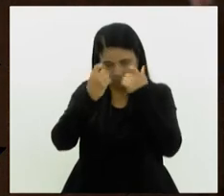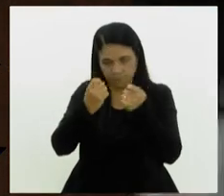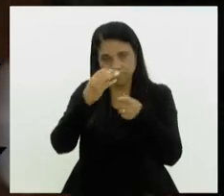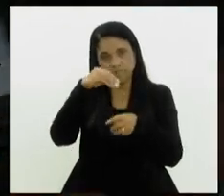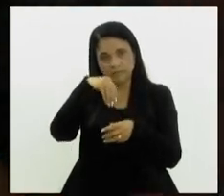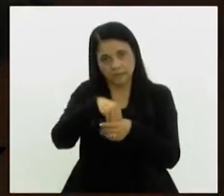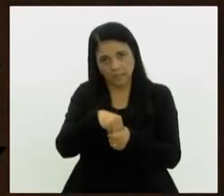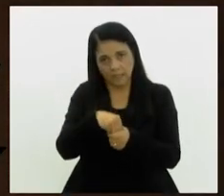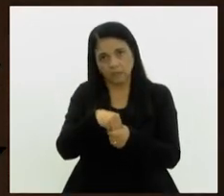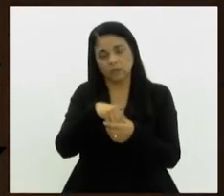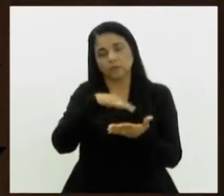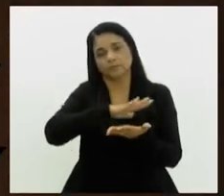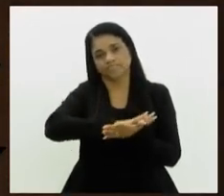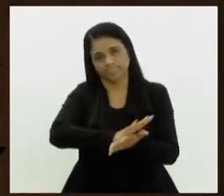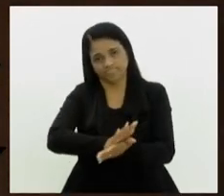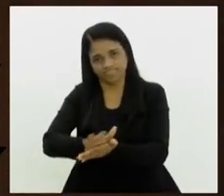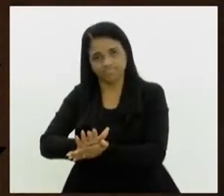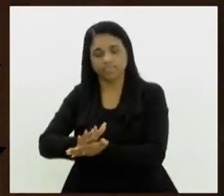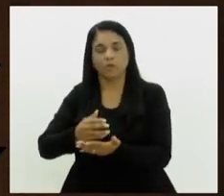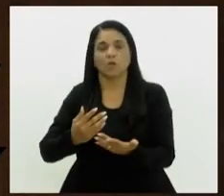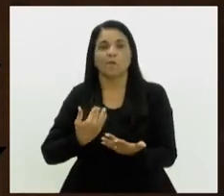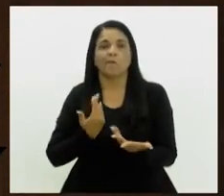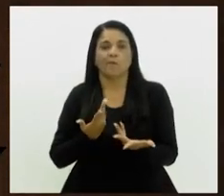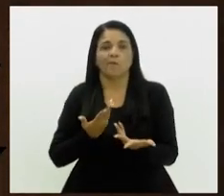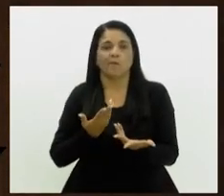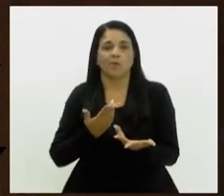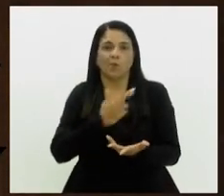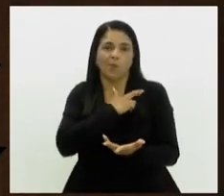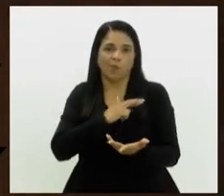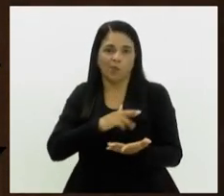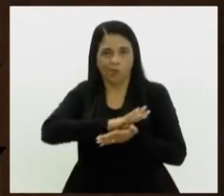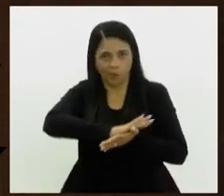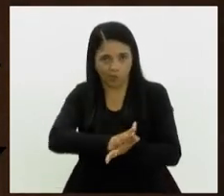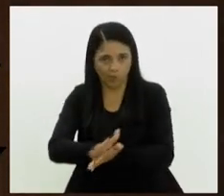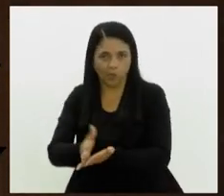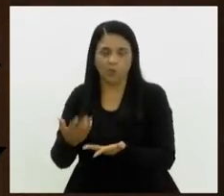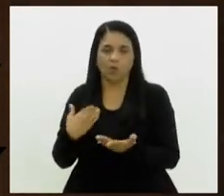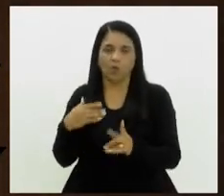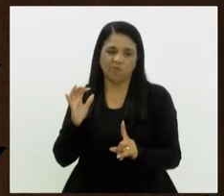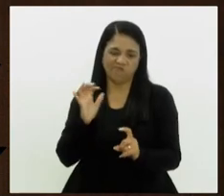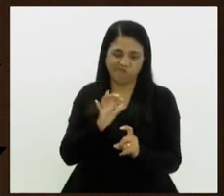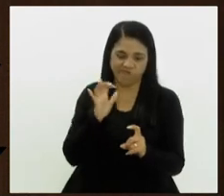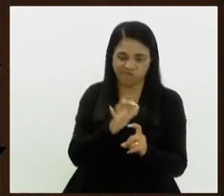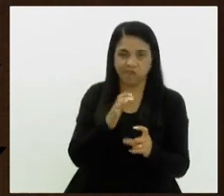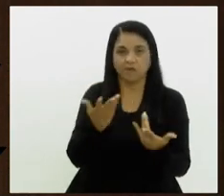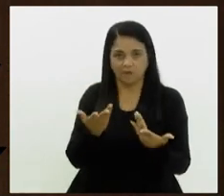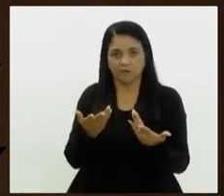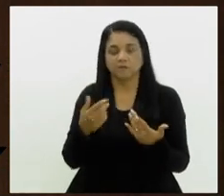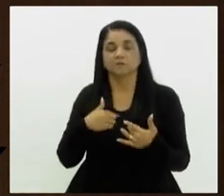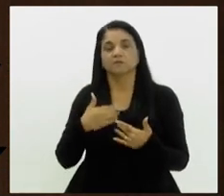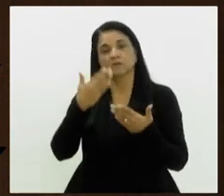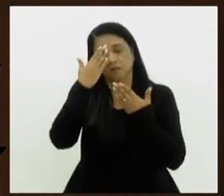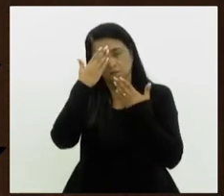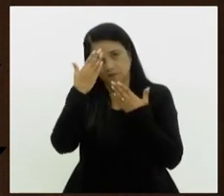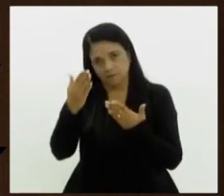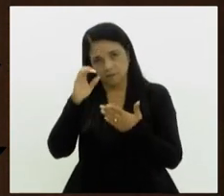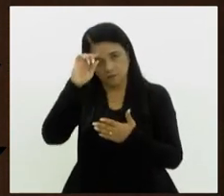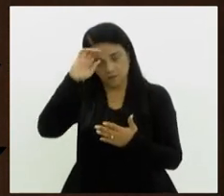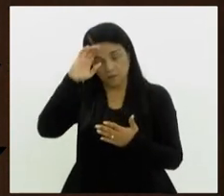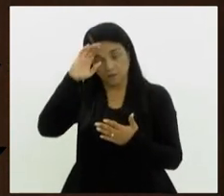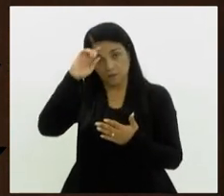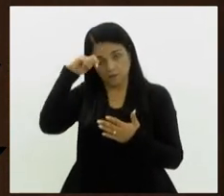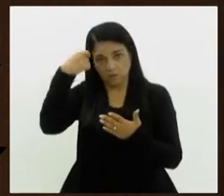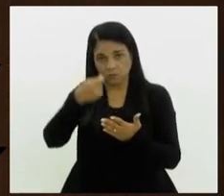atividades racistas, preconceituosas, intimidatórias. Queria agradecer aos autores e autoras do projeto